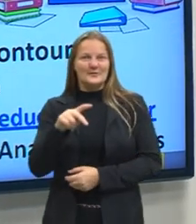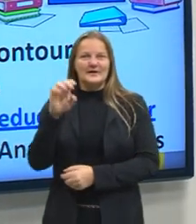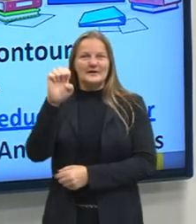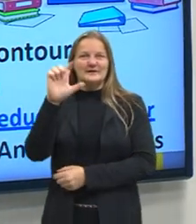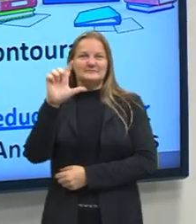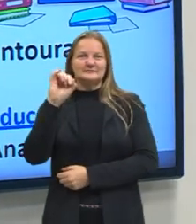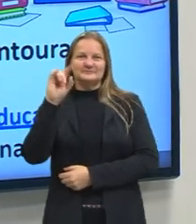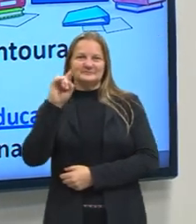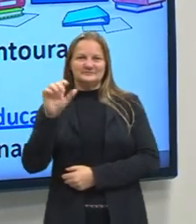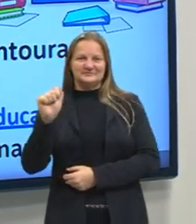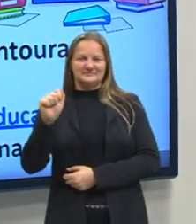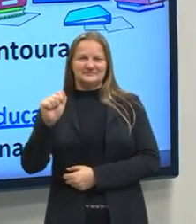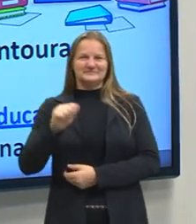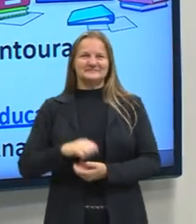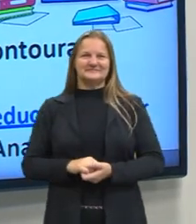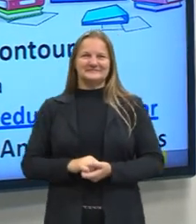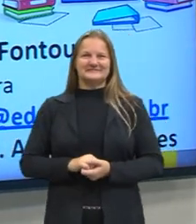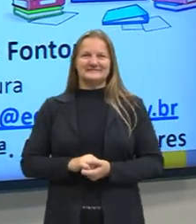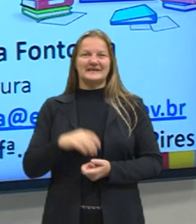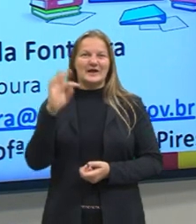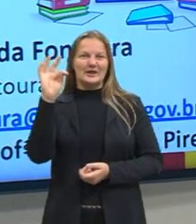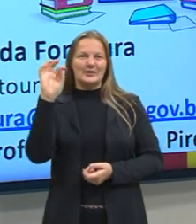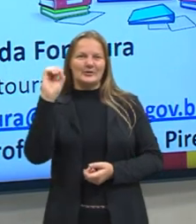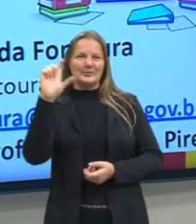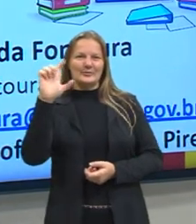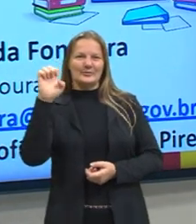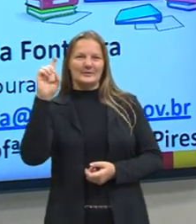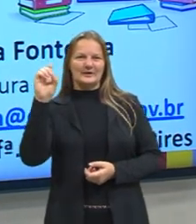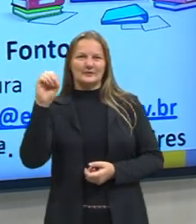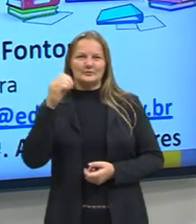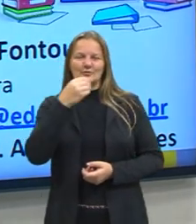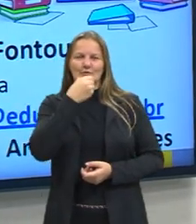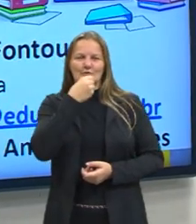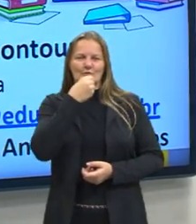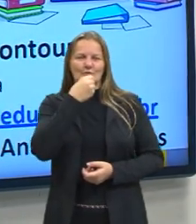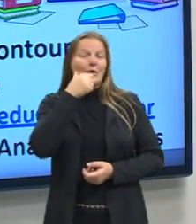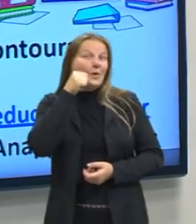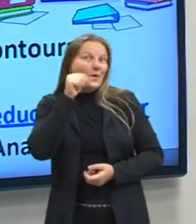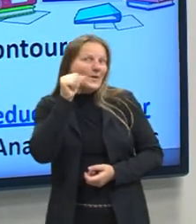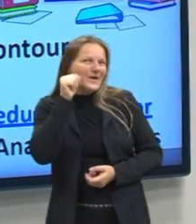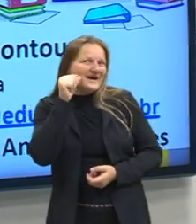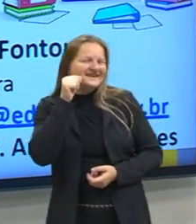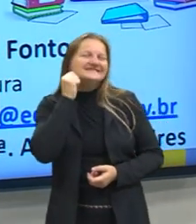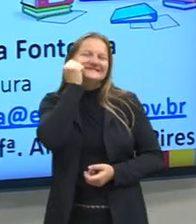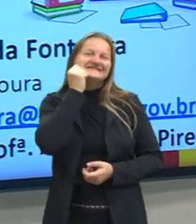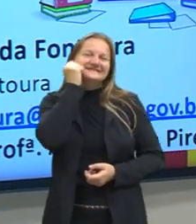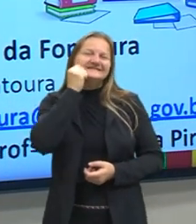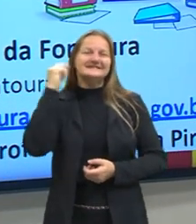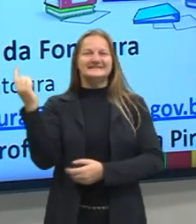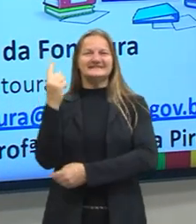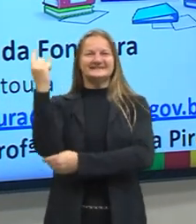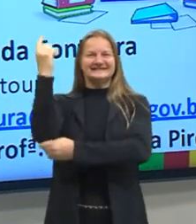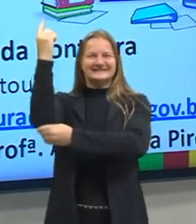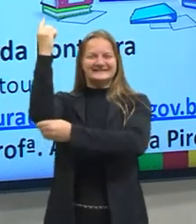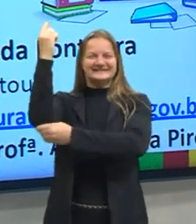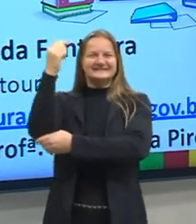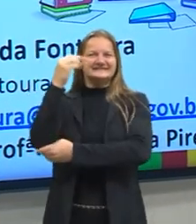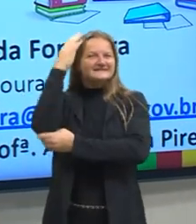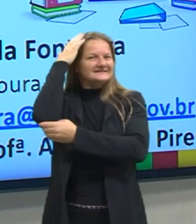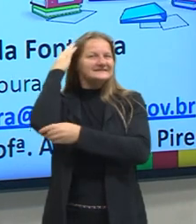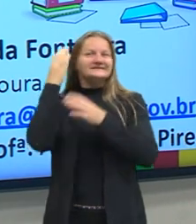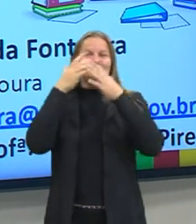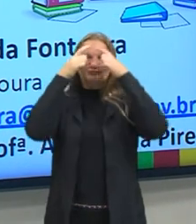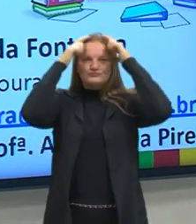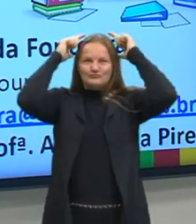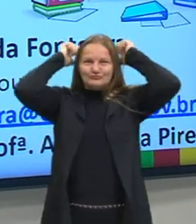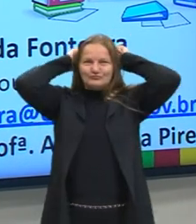trelissa realizada Fontoura Toledo sou uma mulher negra alta Meus cabelos